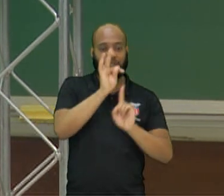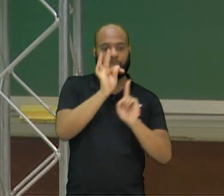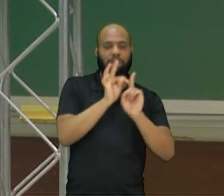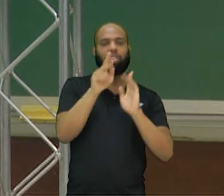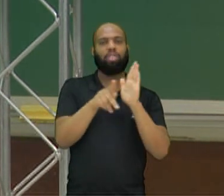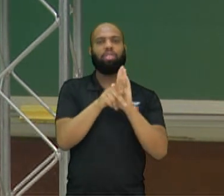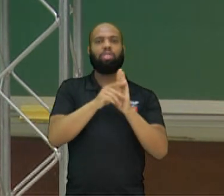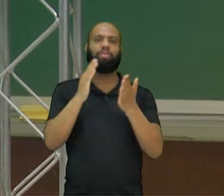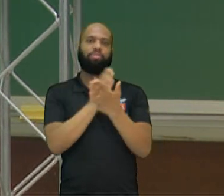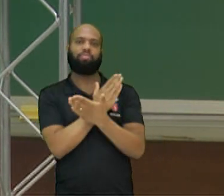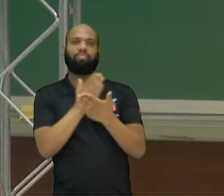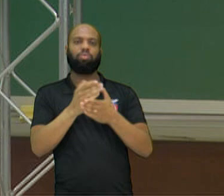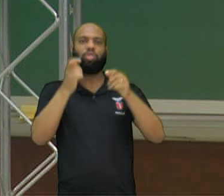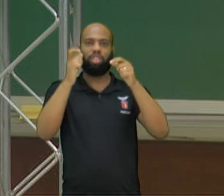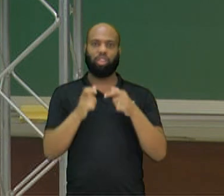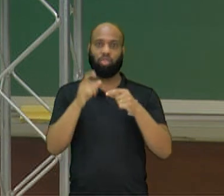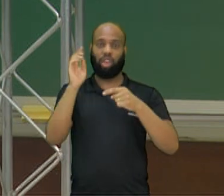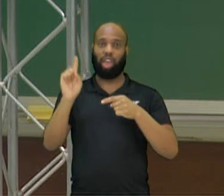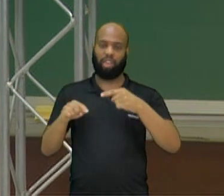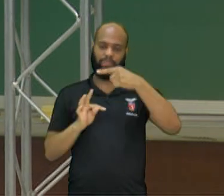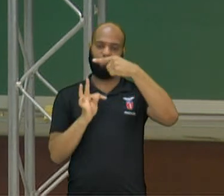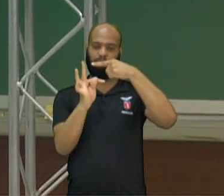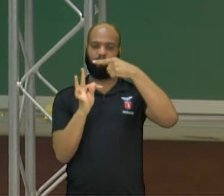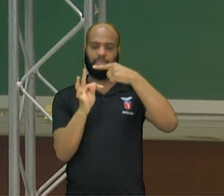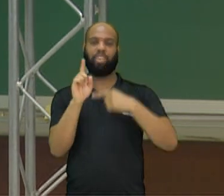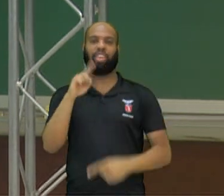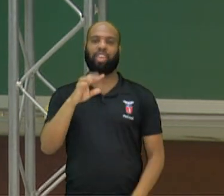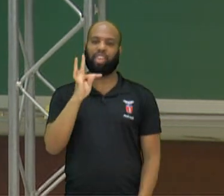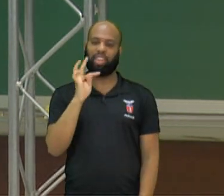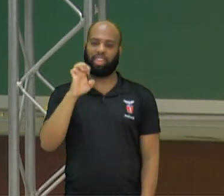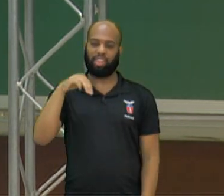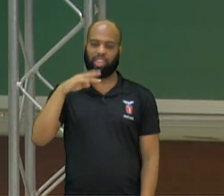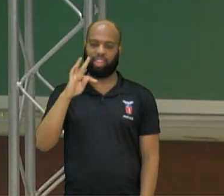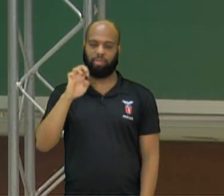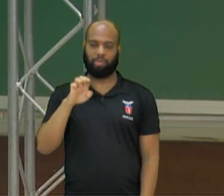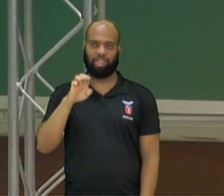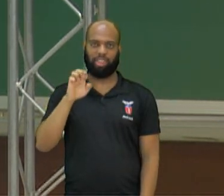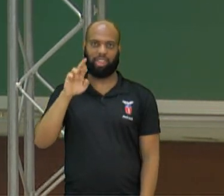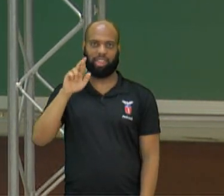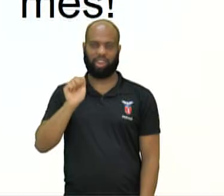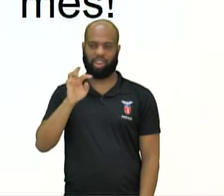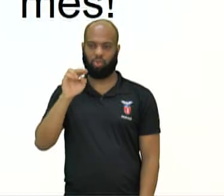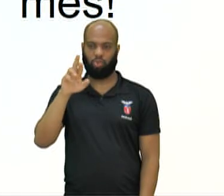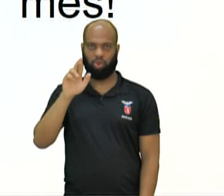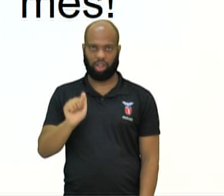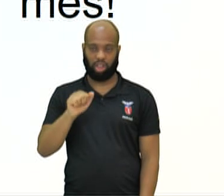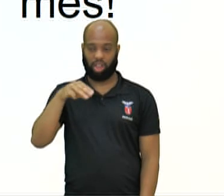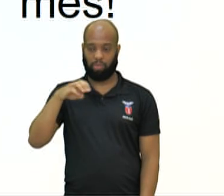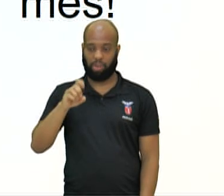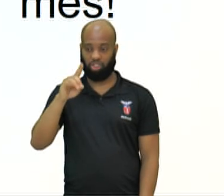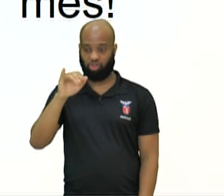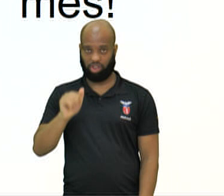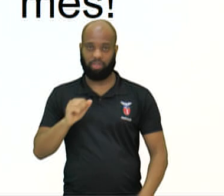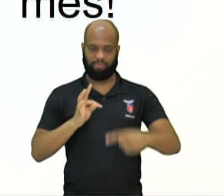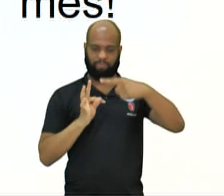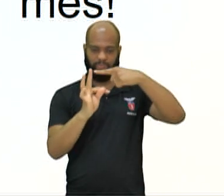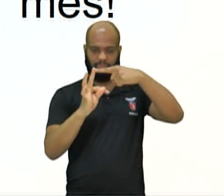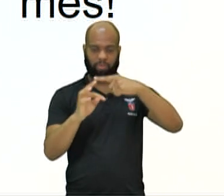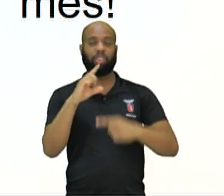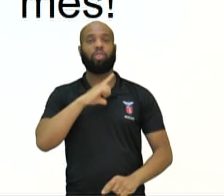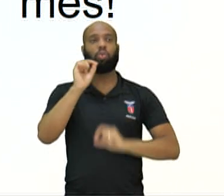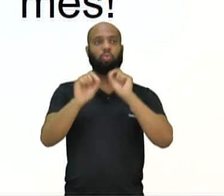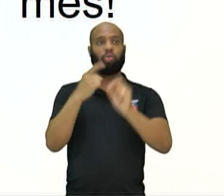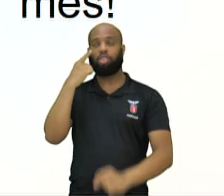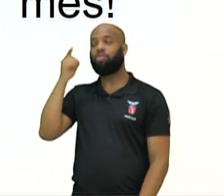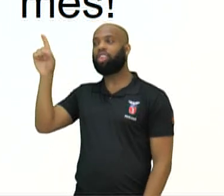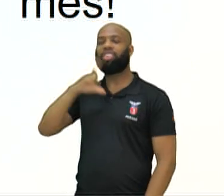localidade. Então, quando nós observamos nesse climograma aqui, olha lá com atenção na tela, você está vendo a linha vermelha, lá no